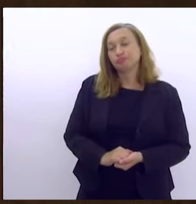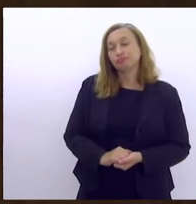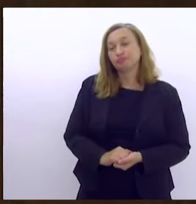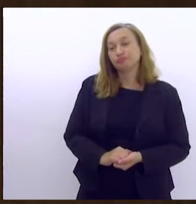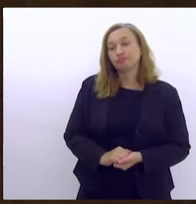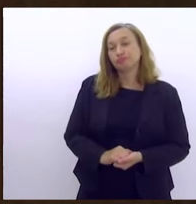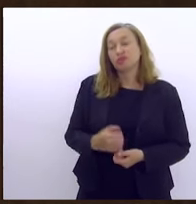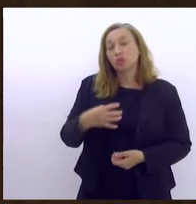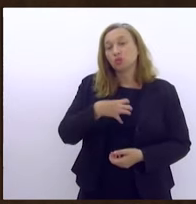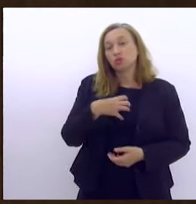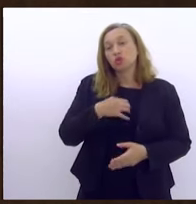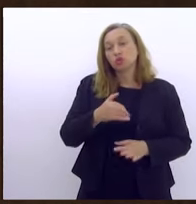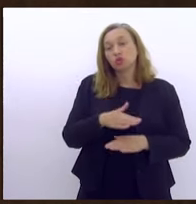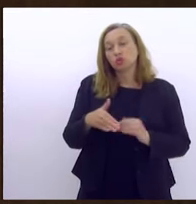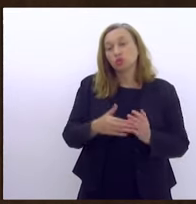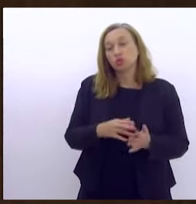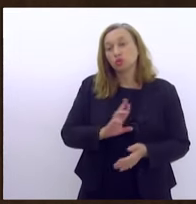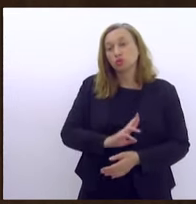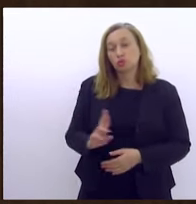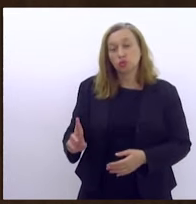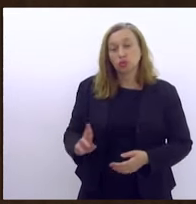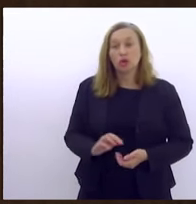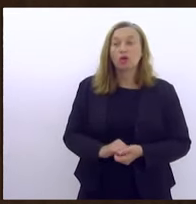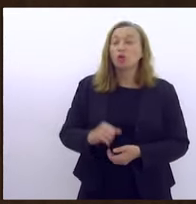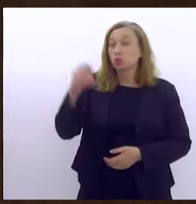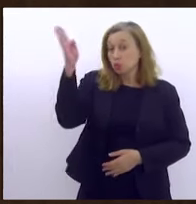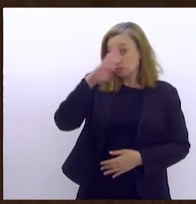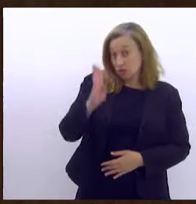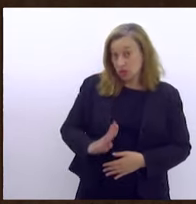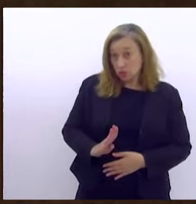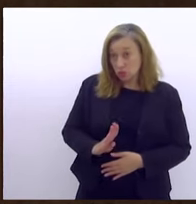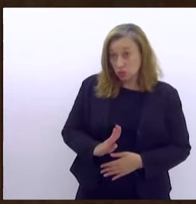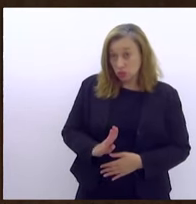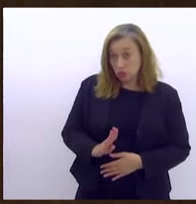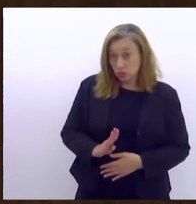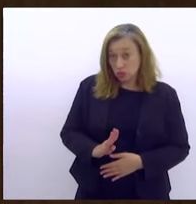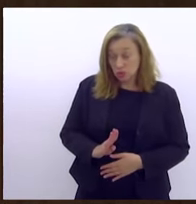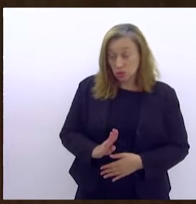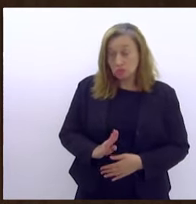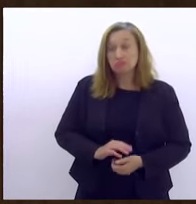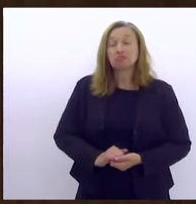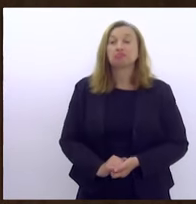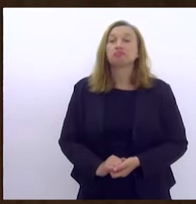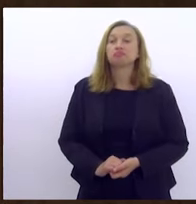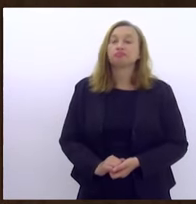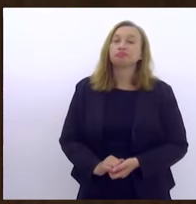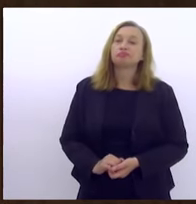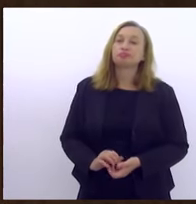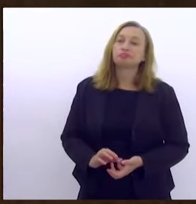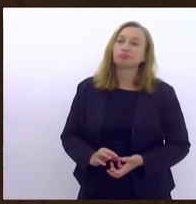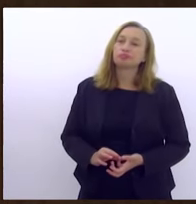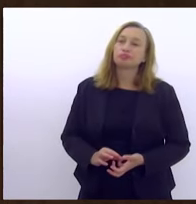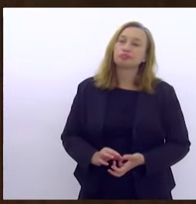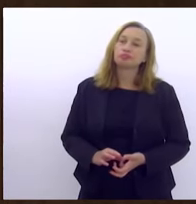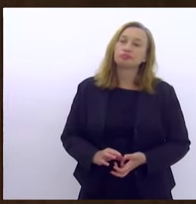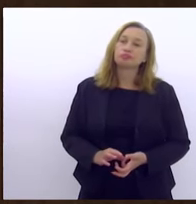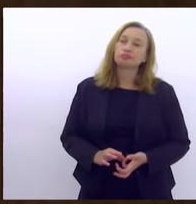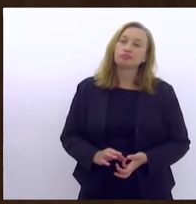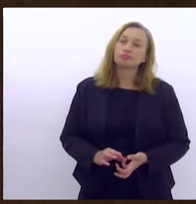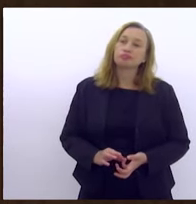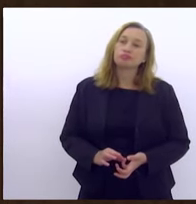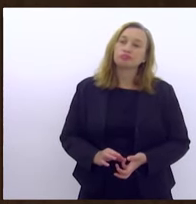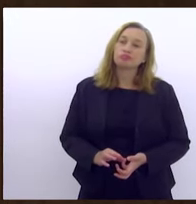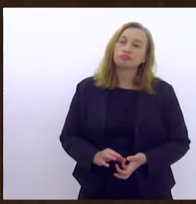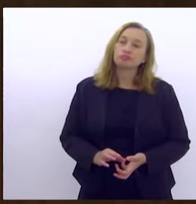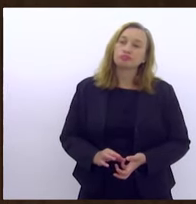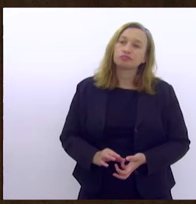sentido de todas as religiões. E, no Brasil, por incrível que pareça, senhora presidente, que